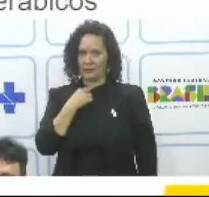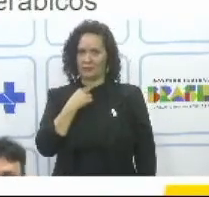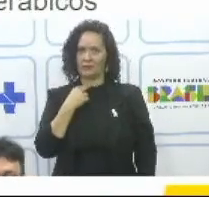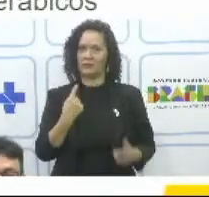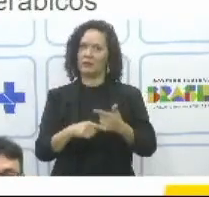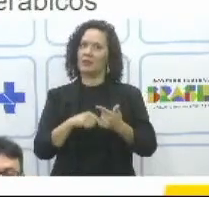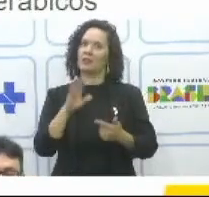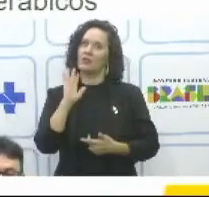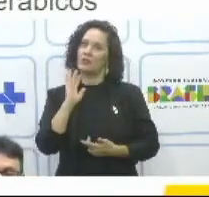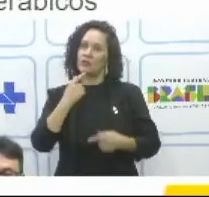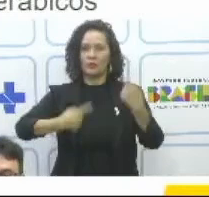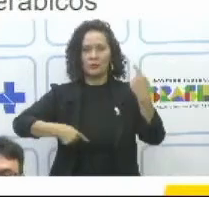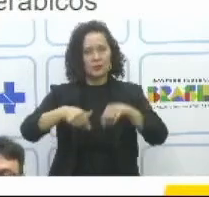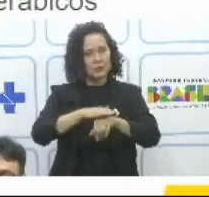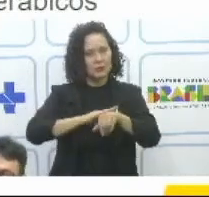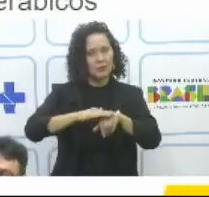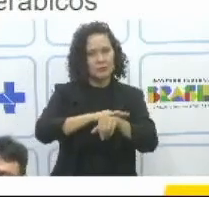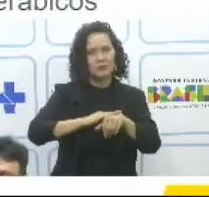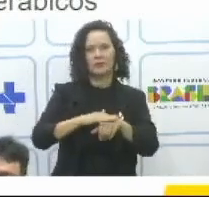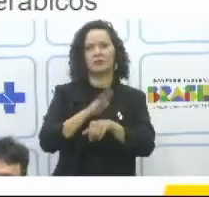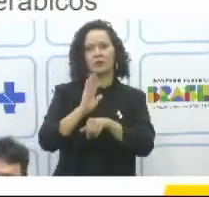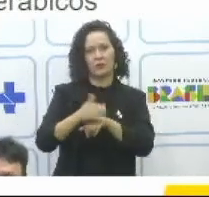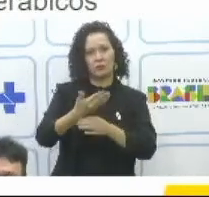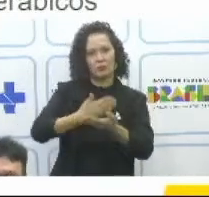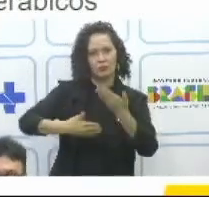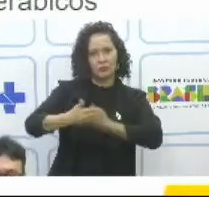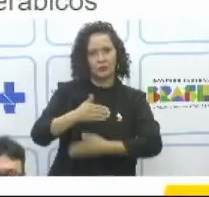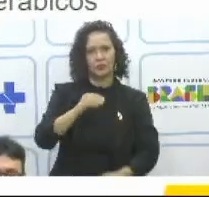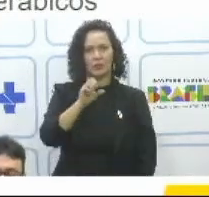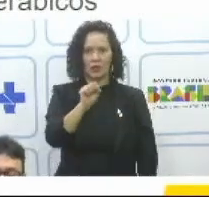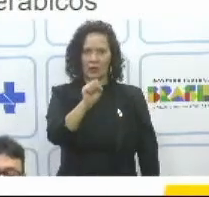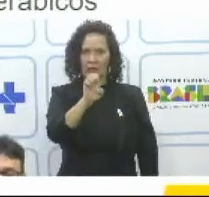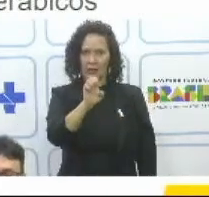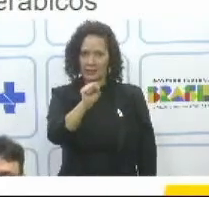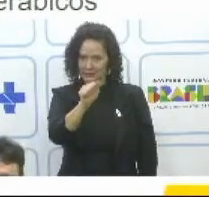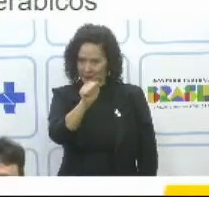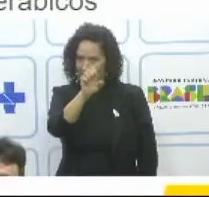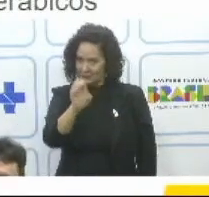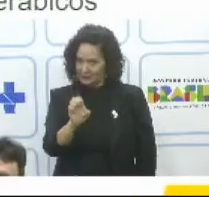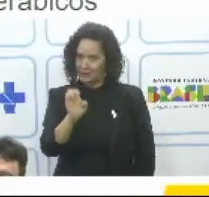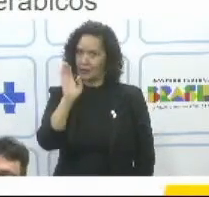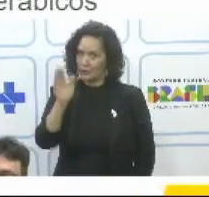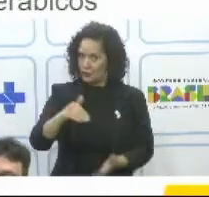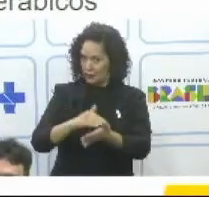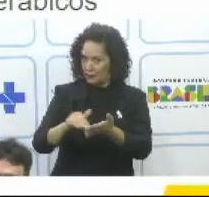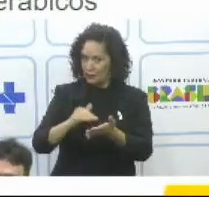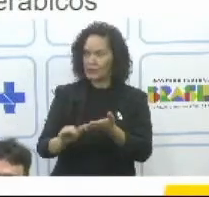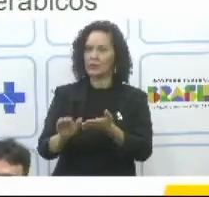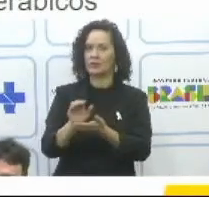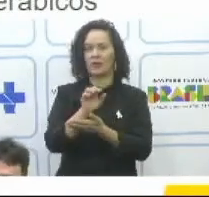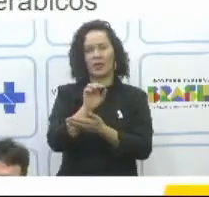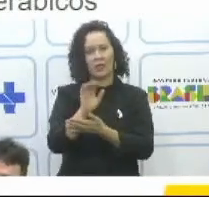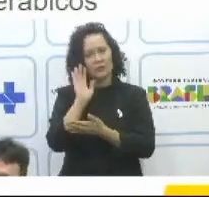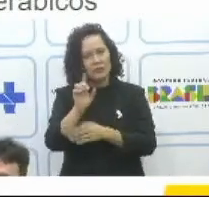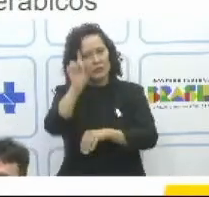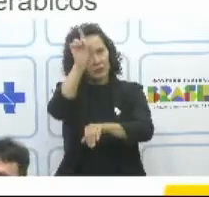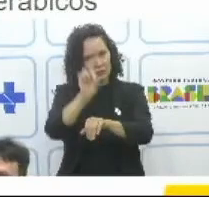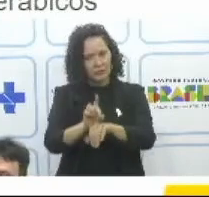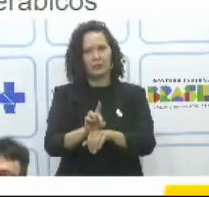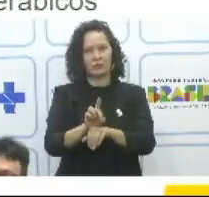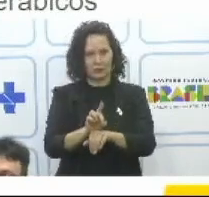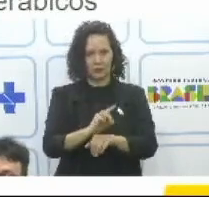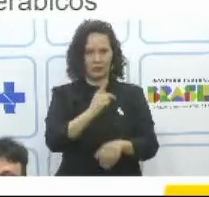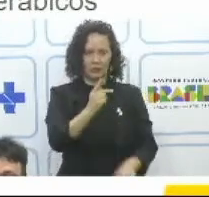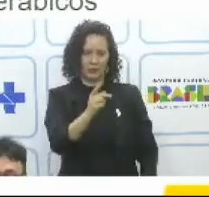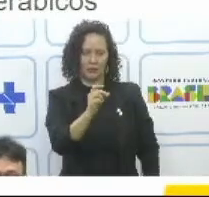tem feito muitas discussões, né, com a CESAI, com a Secretaria de Saúde Indígena, com o secretário Weibe, né, com a diretora Putira,